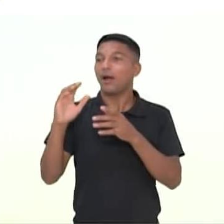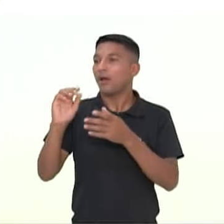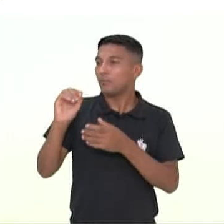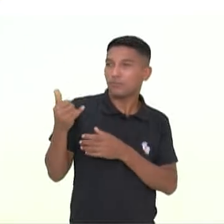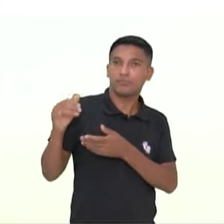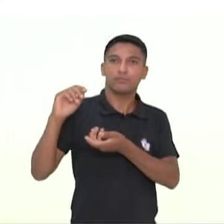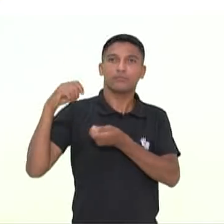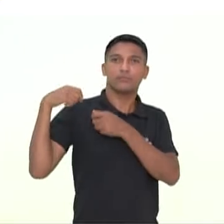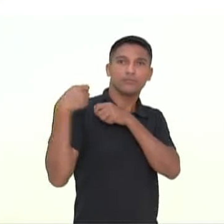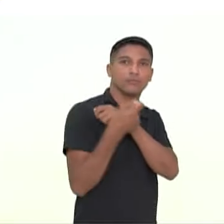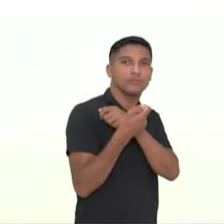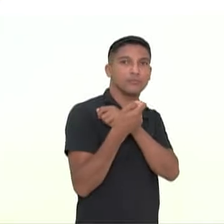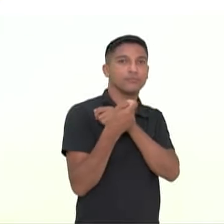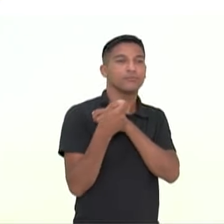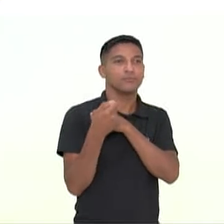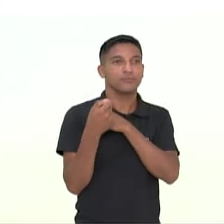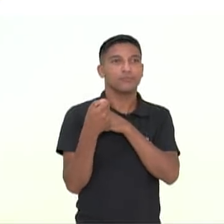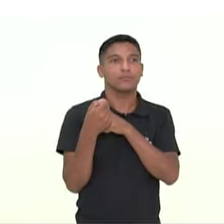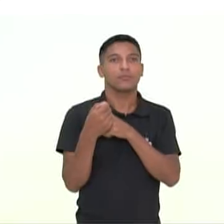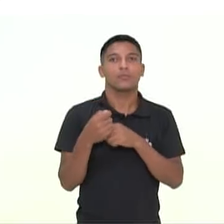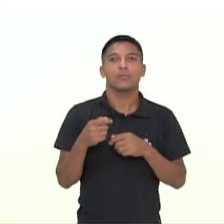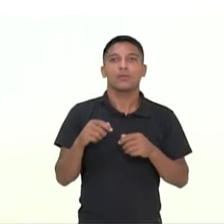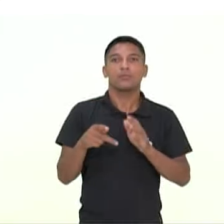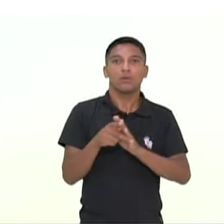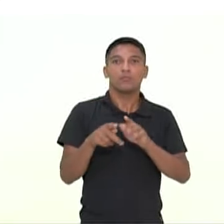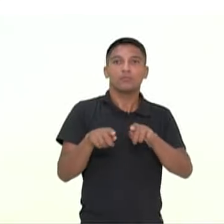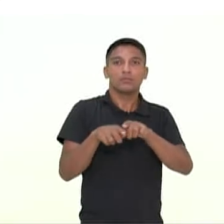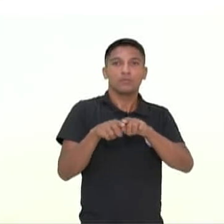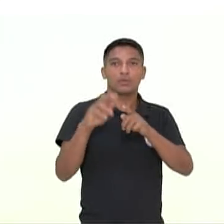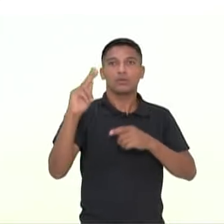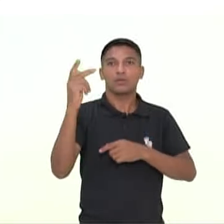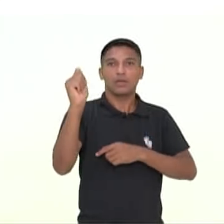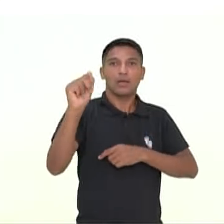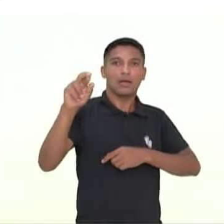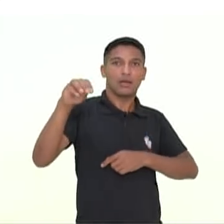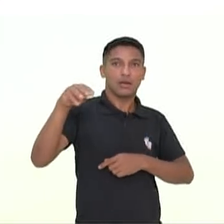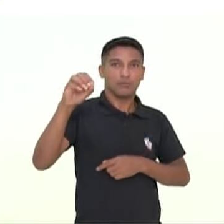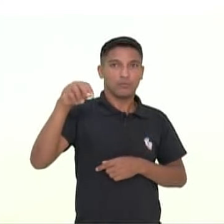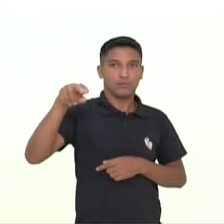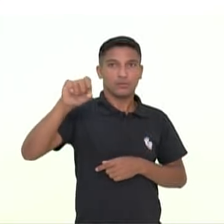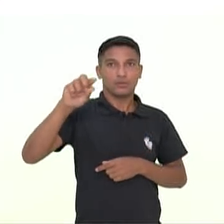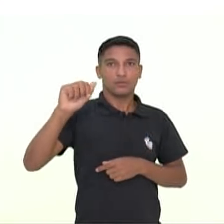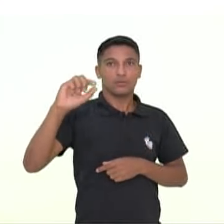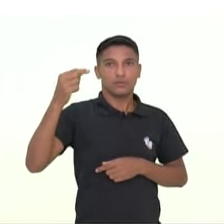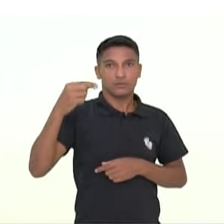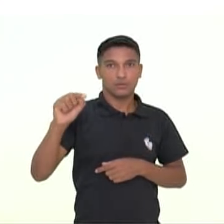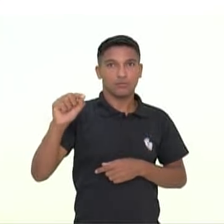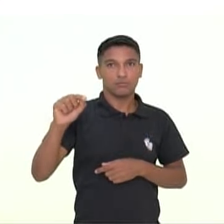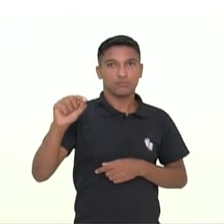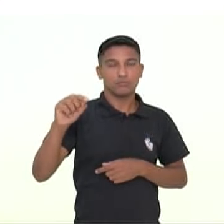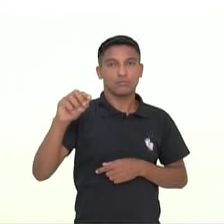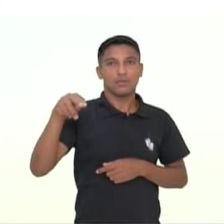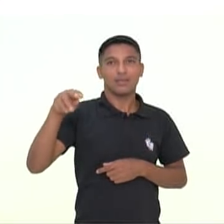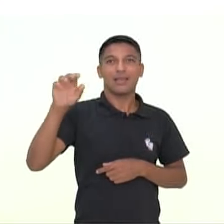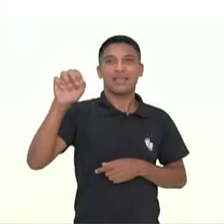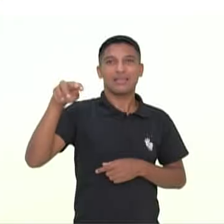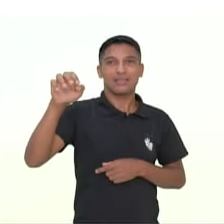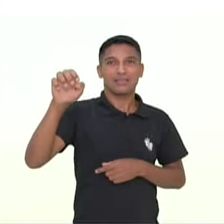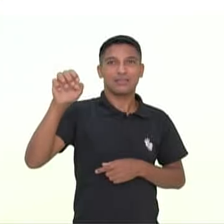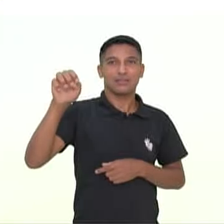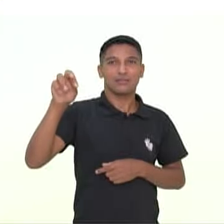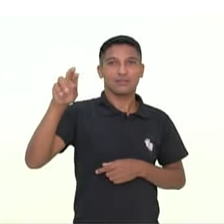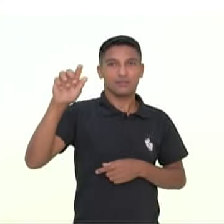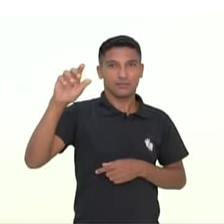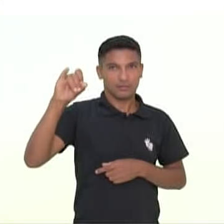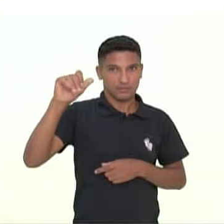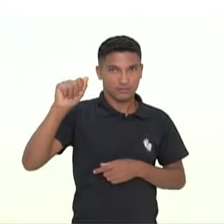de caminho da harmonização das energias. Então, esse é o Aikido. Aqui